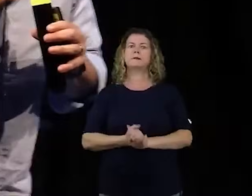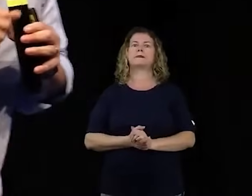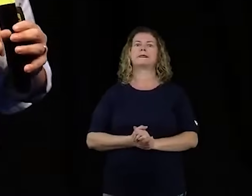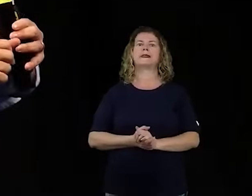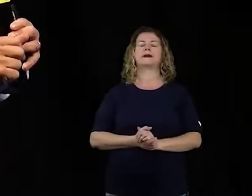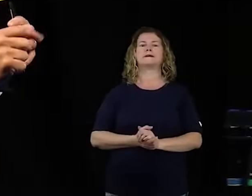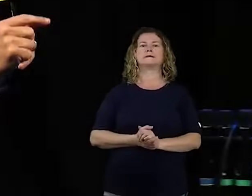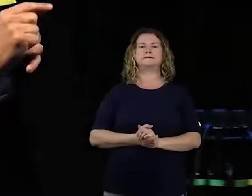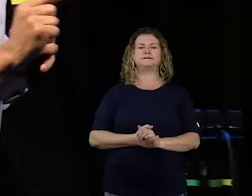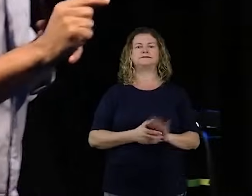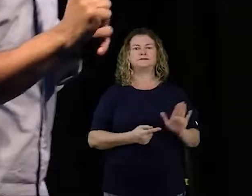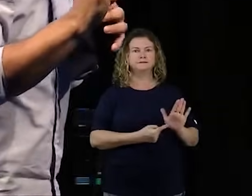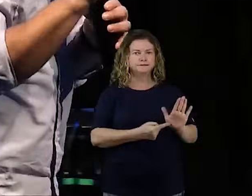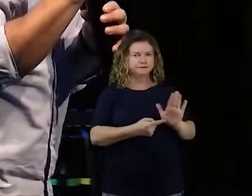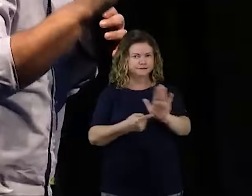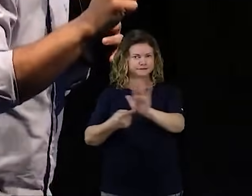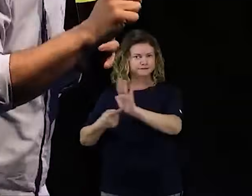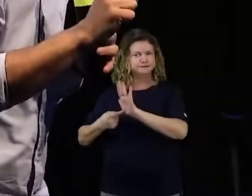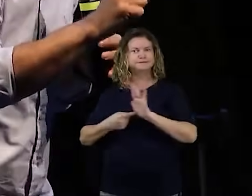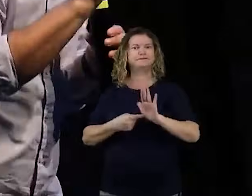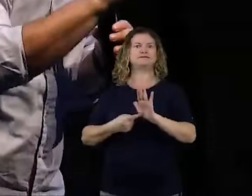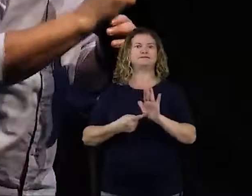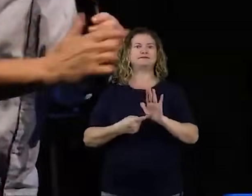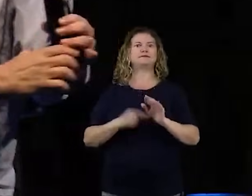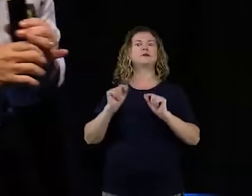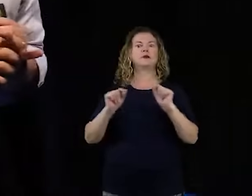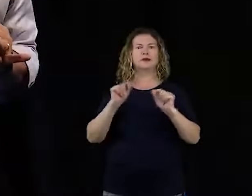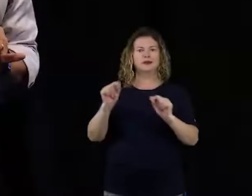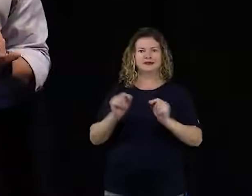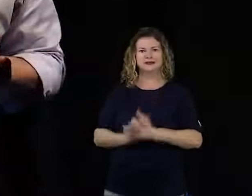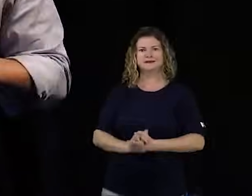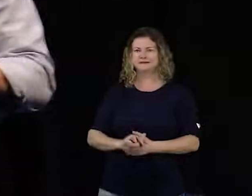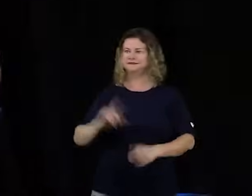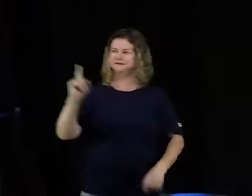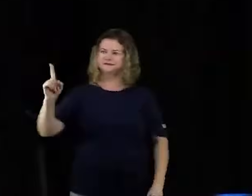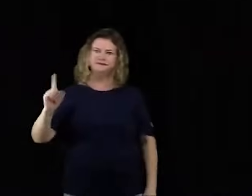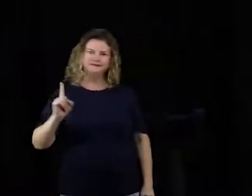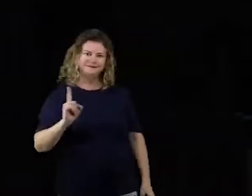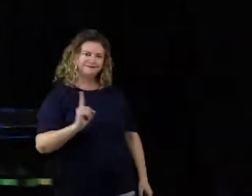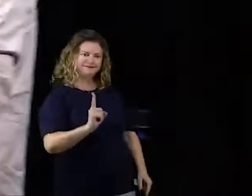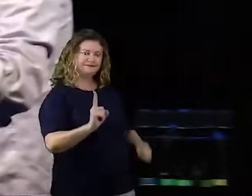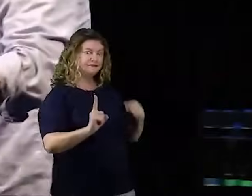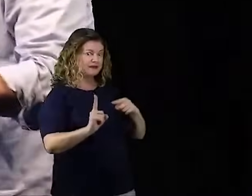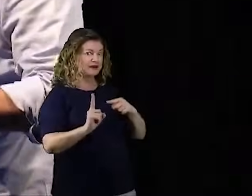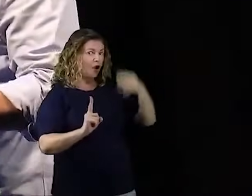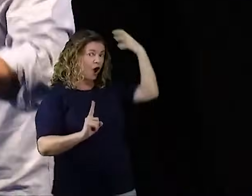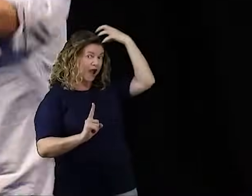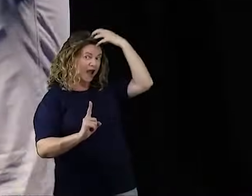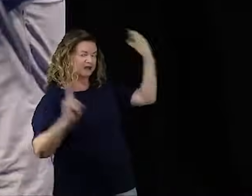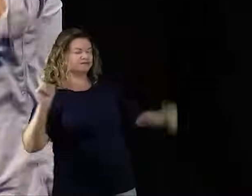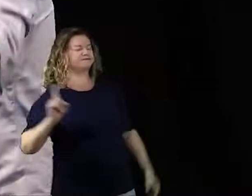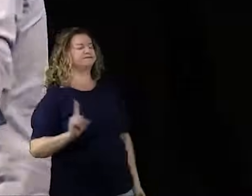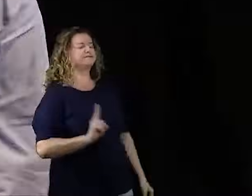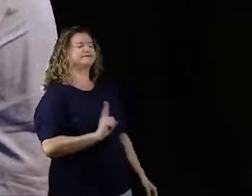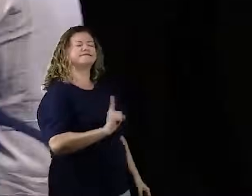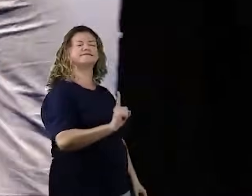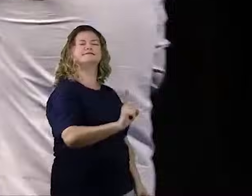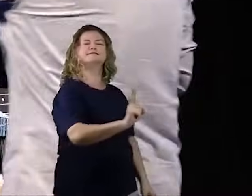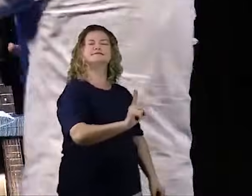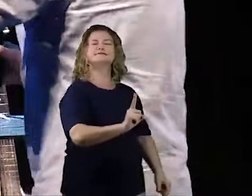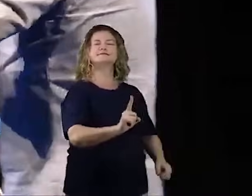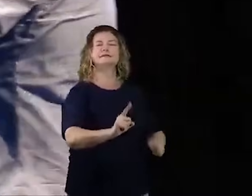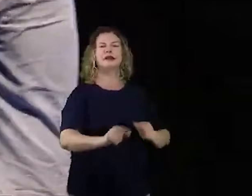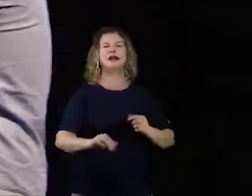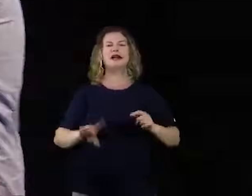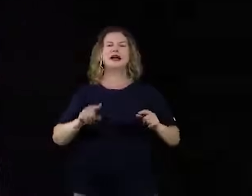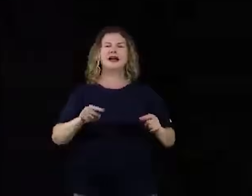pode voltar ele vai na encruzilhada para fazer adivinhação Encruzilhada é um lugar onde você decide eu vou em frente eu vou para